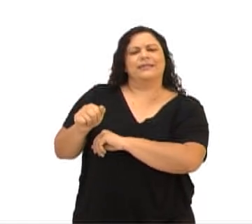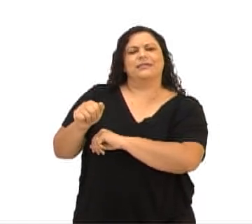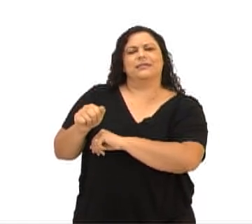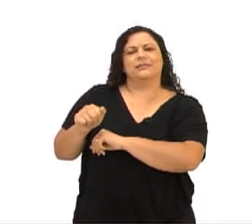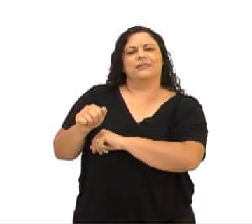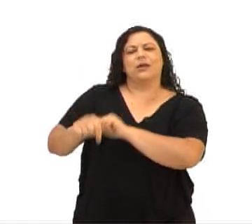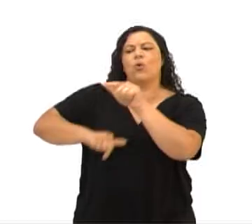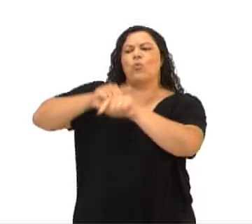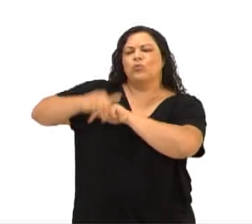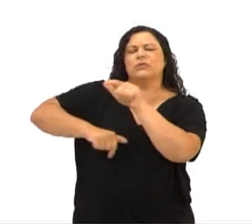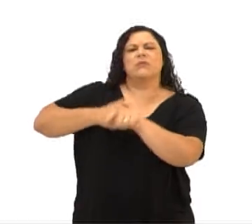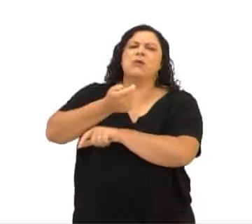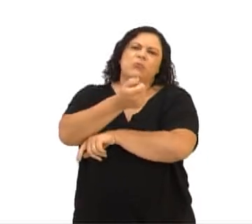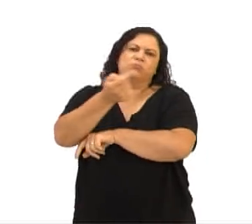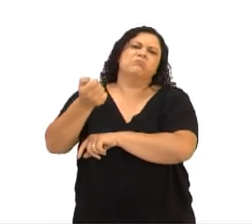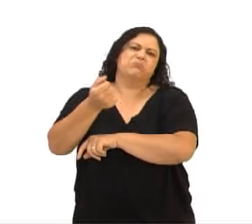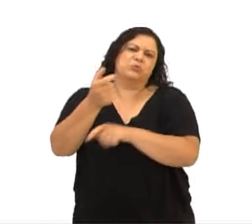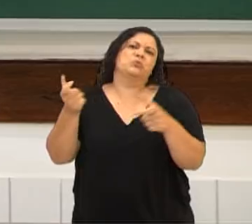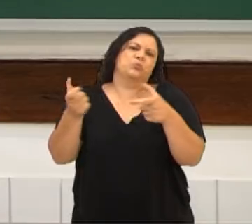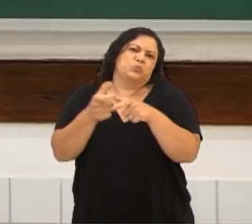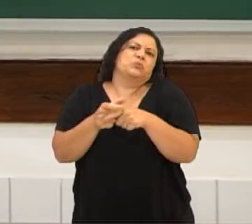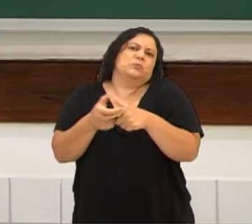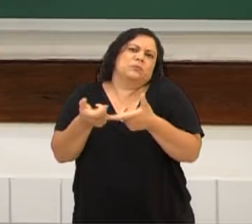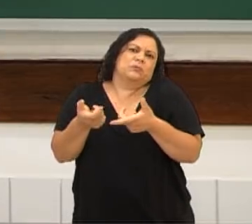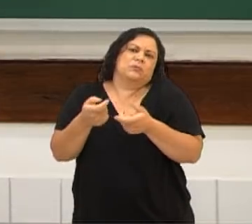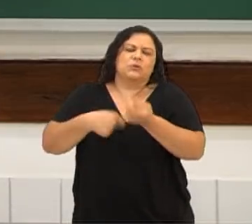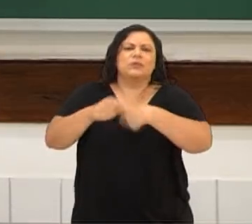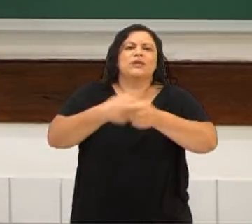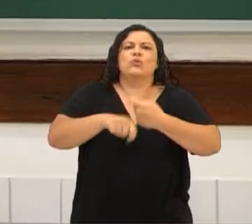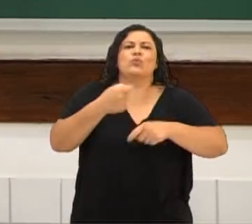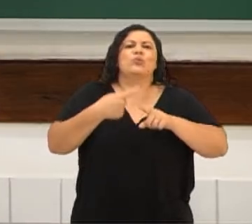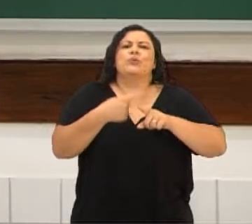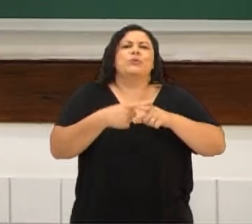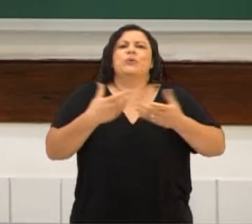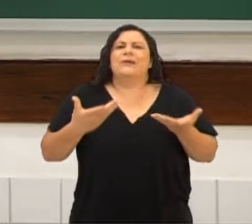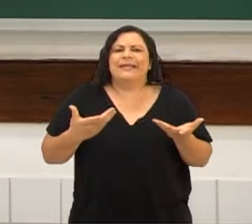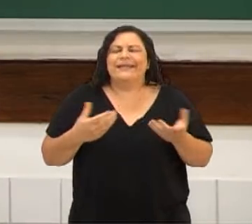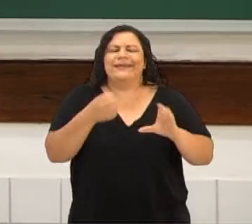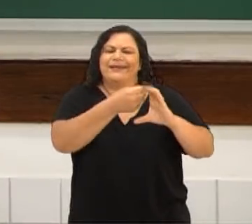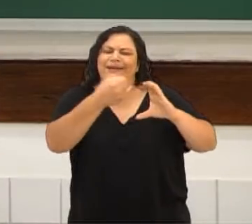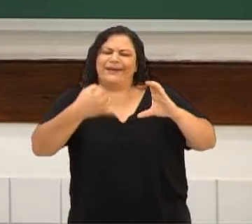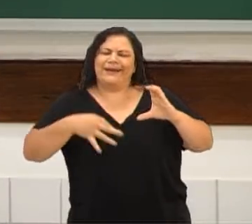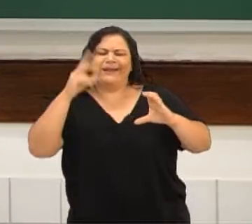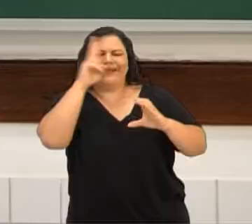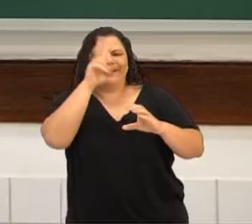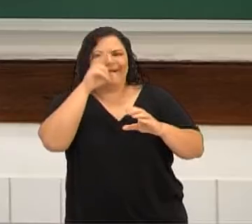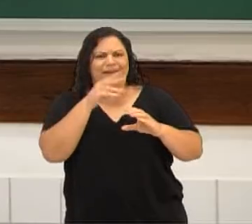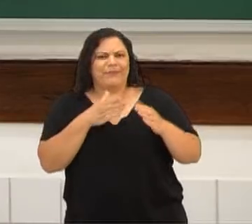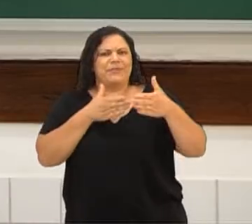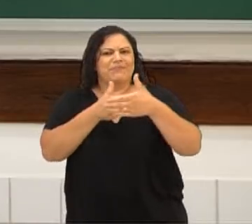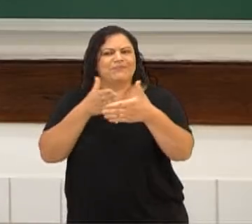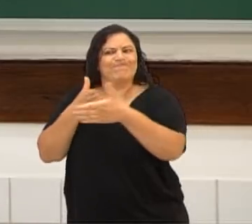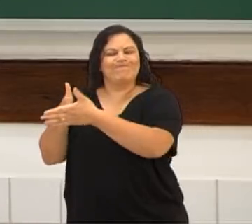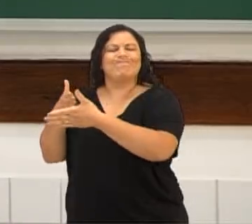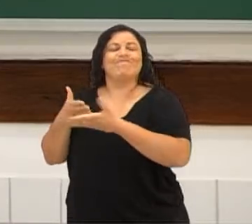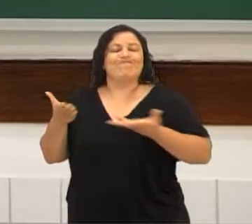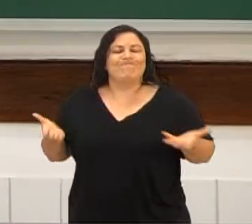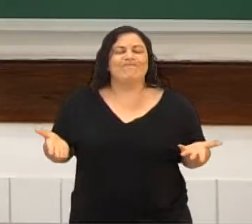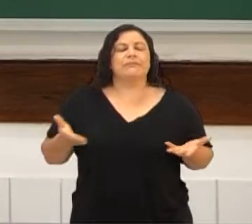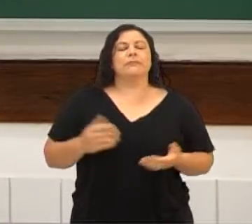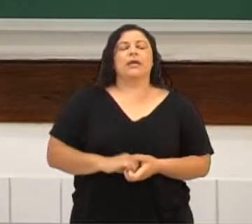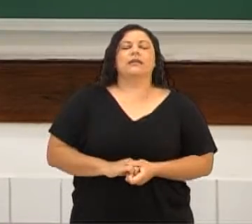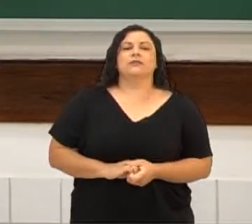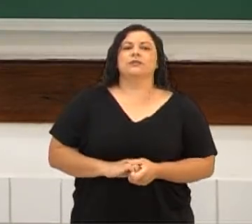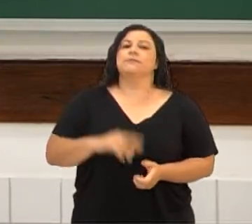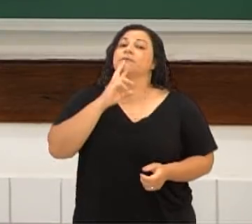pouco expressiva da economia? Lembra? Tem umas características lá que impedem o desenvolvimento da pecuária, beleza?